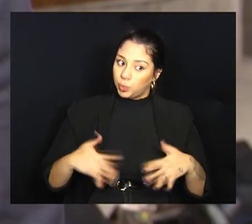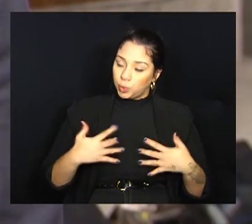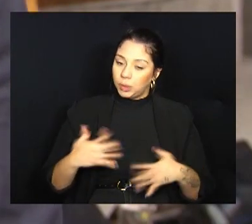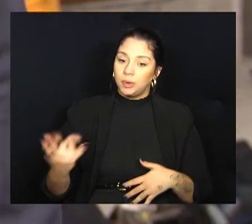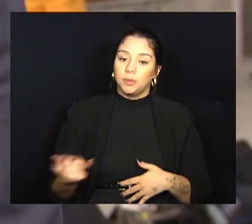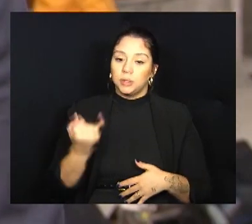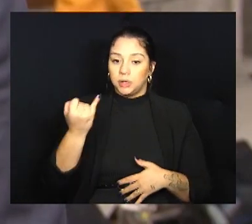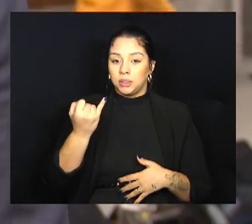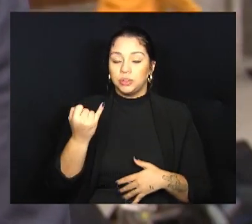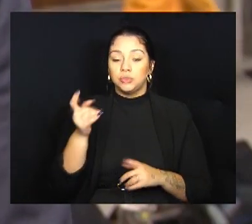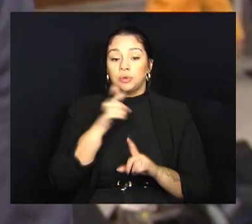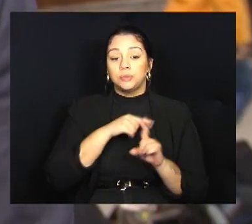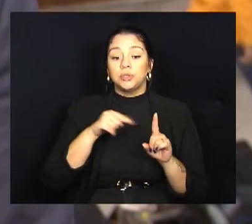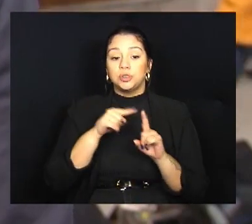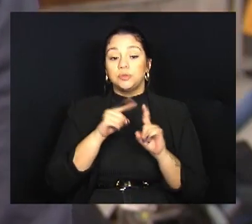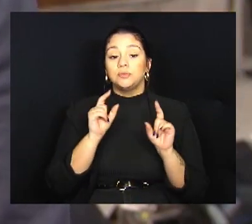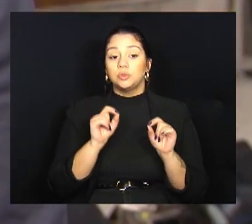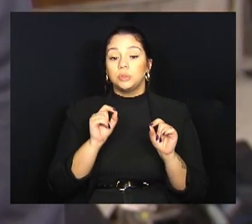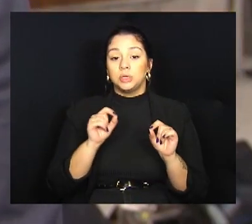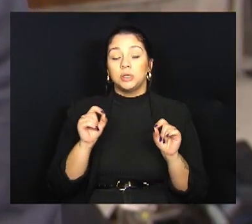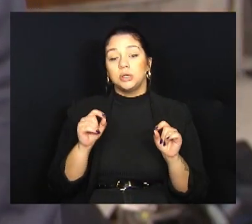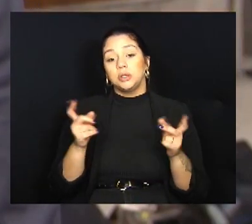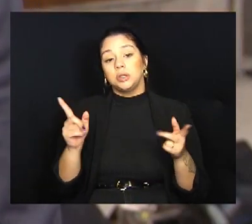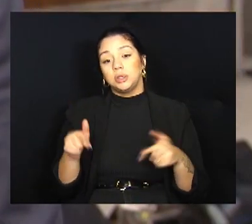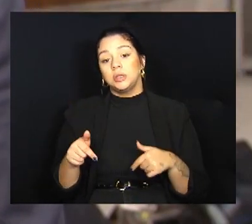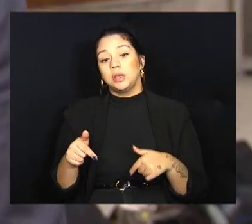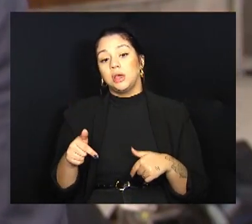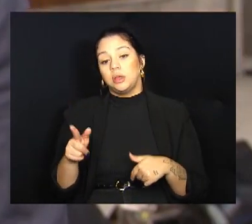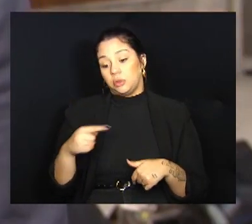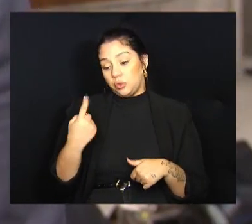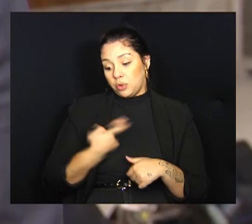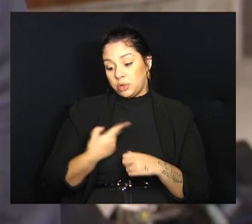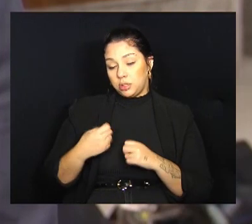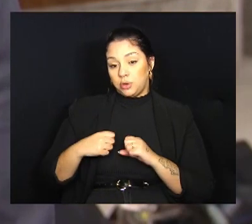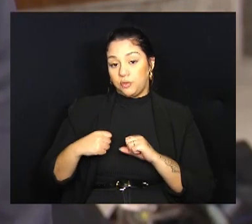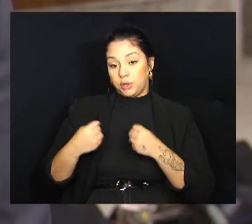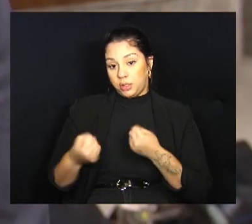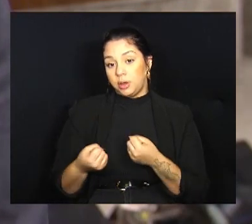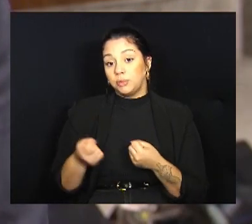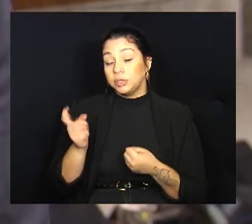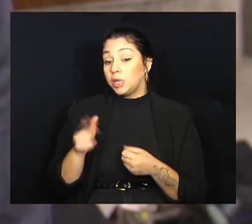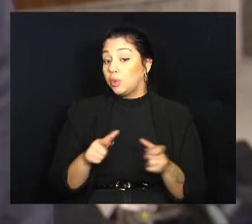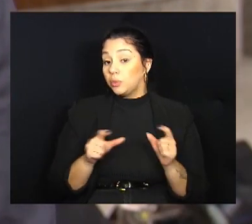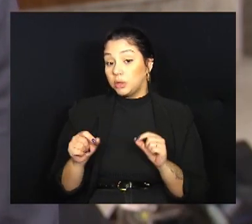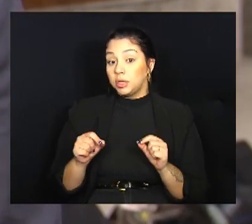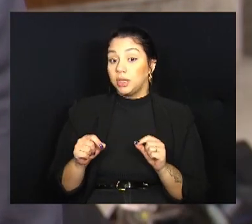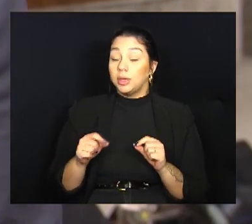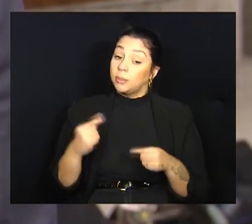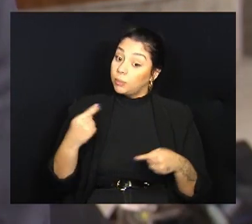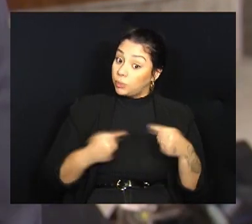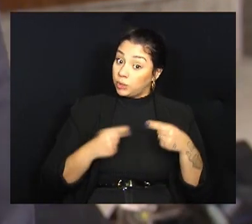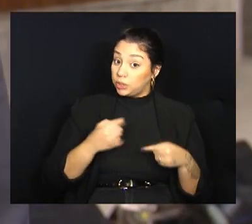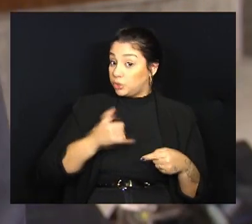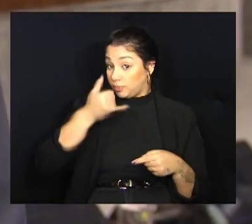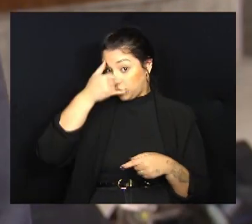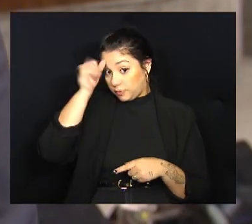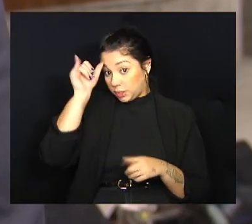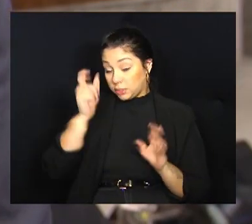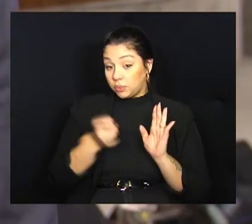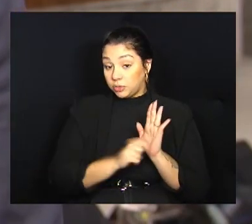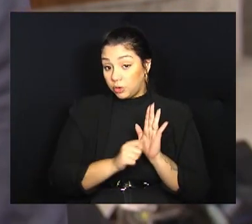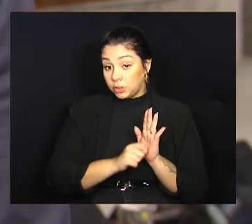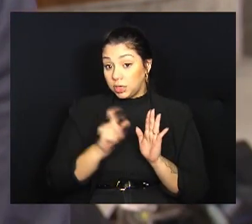no sentido até da causa, da bandeira que nós defendemos, né, que é as políticas de prevenção às drogas, um